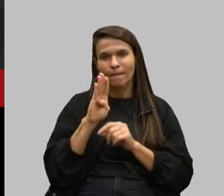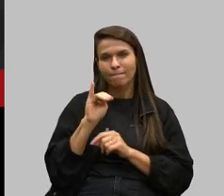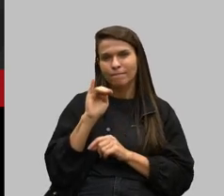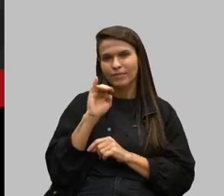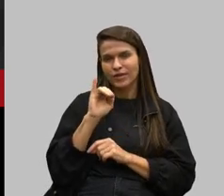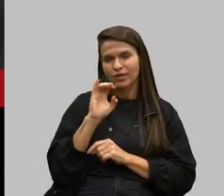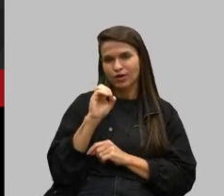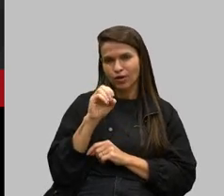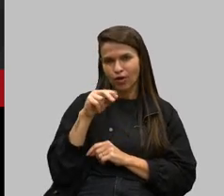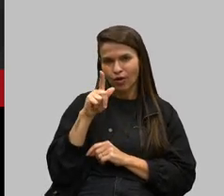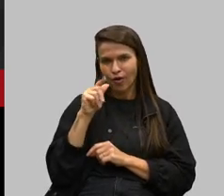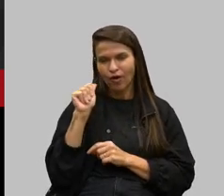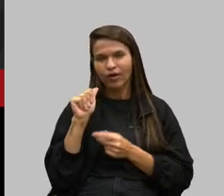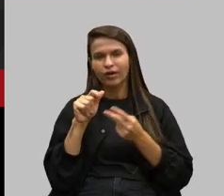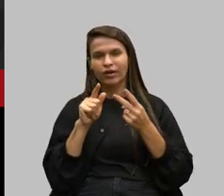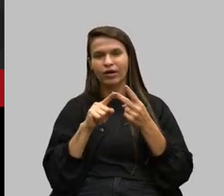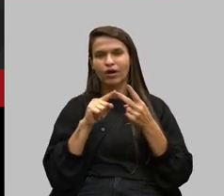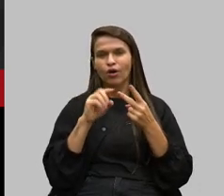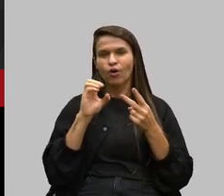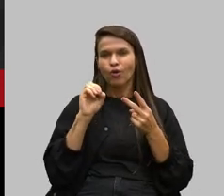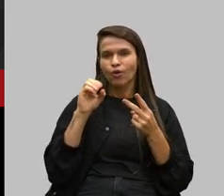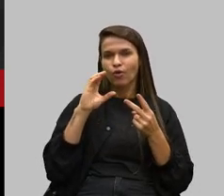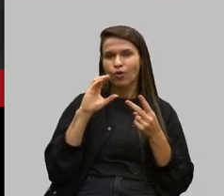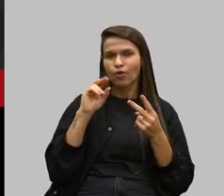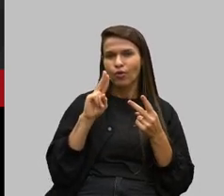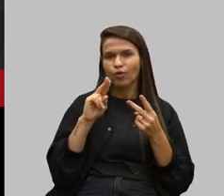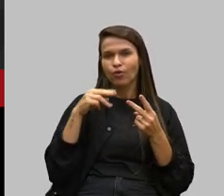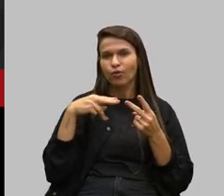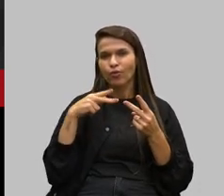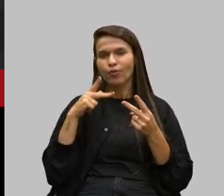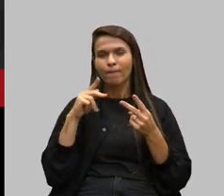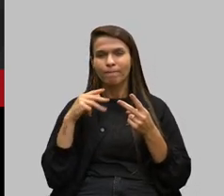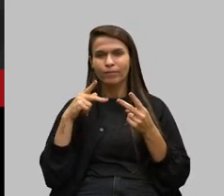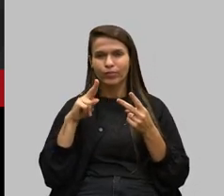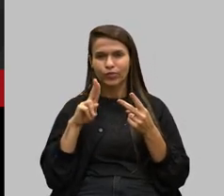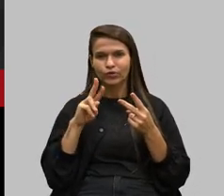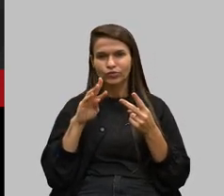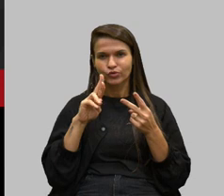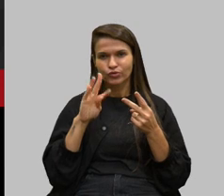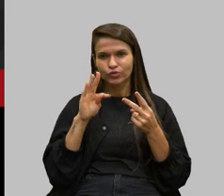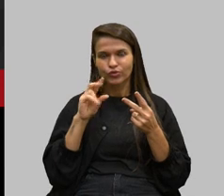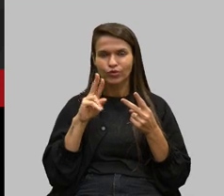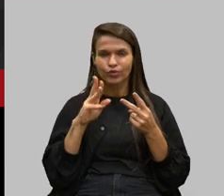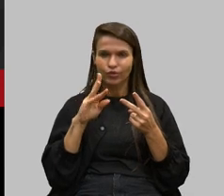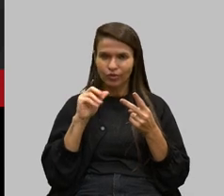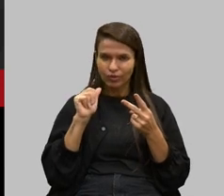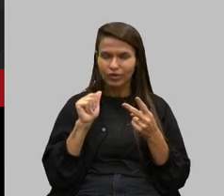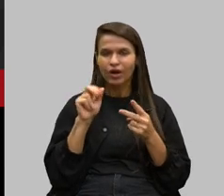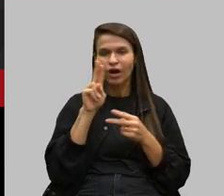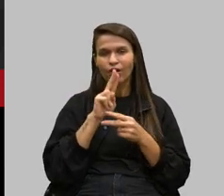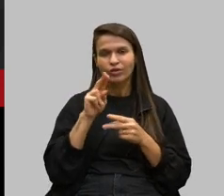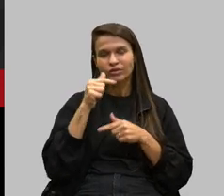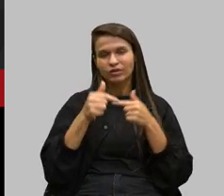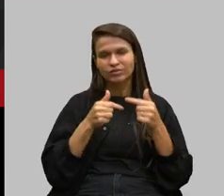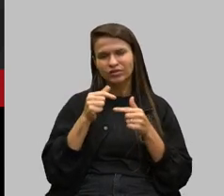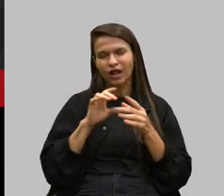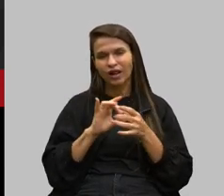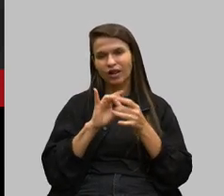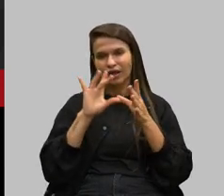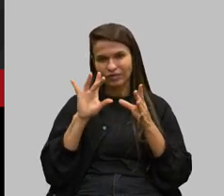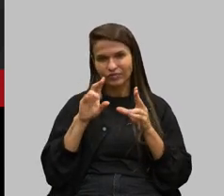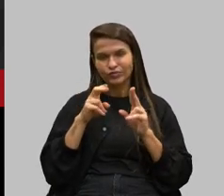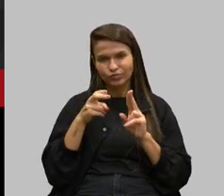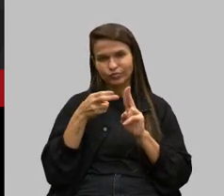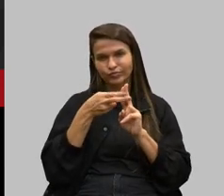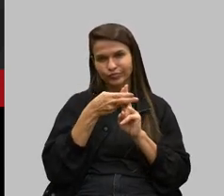acupuntura e e exatamente para isso né Para que as pessoas usem o serviço que tá disponível na rede de Saúde do Estado de